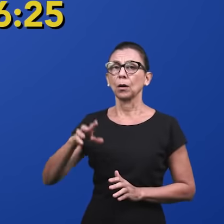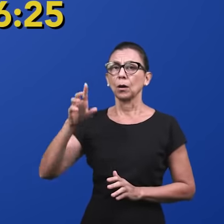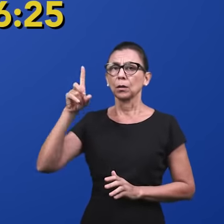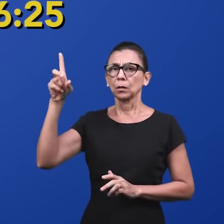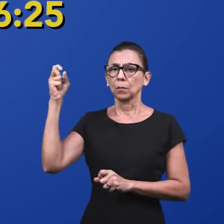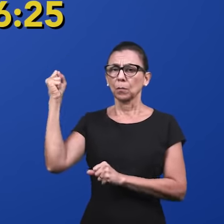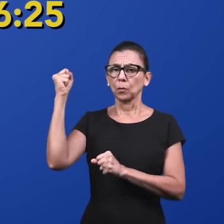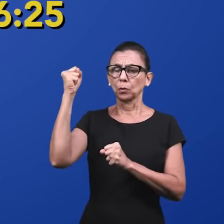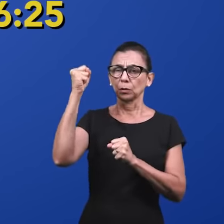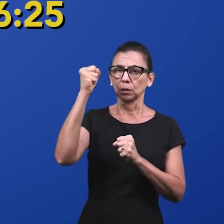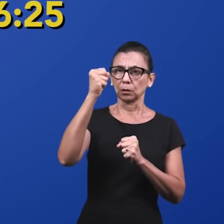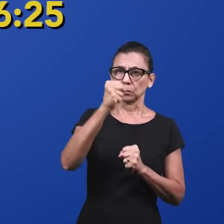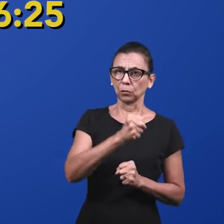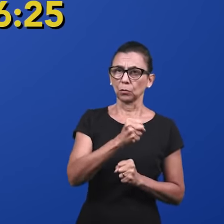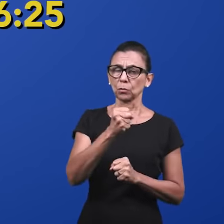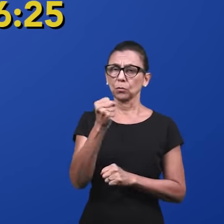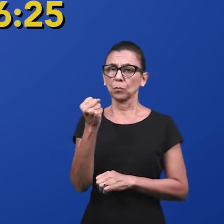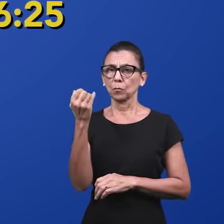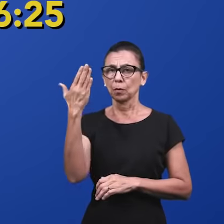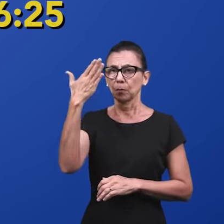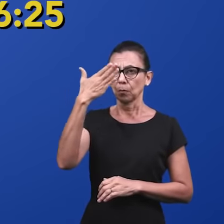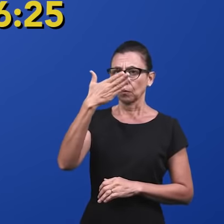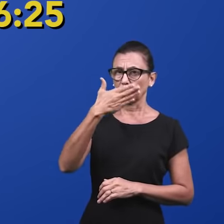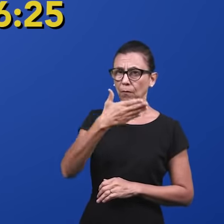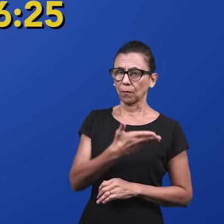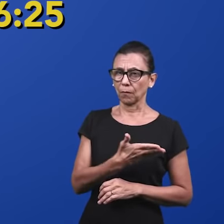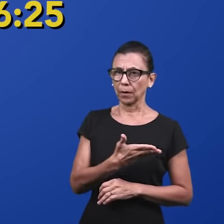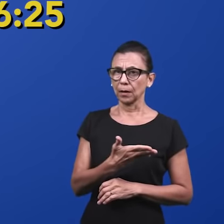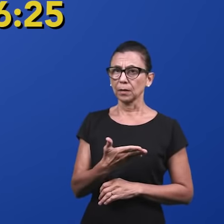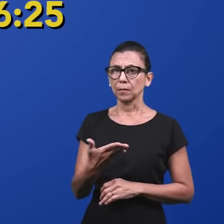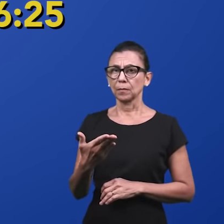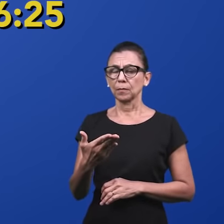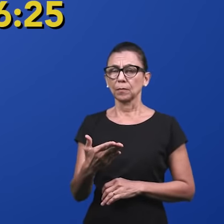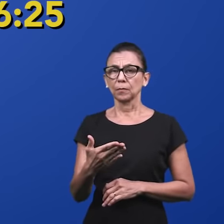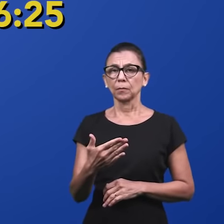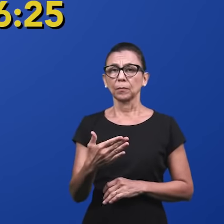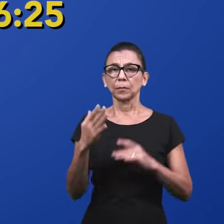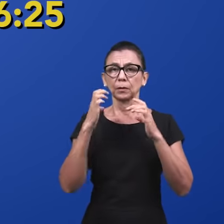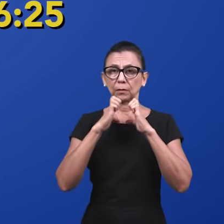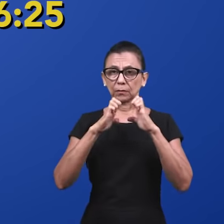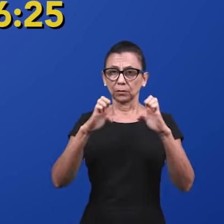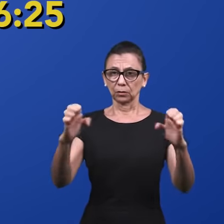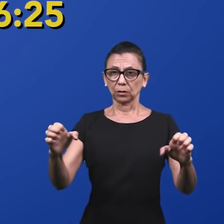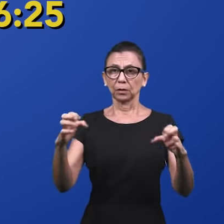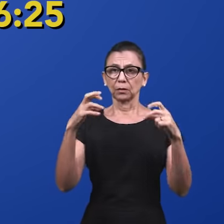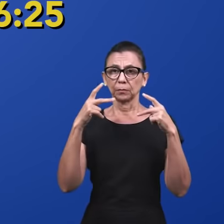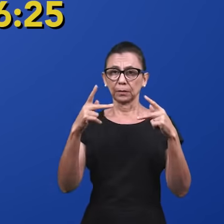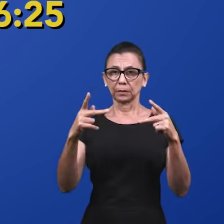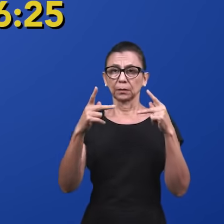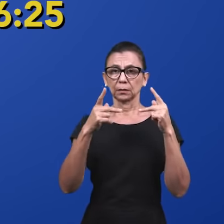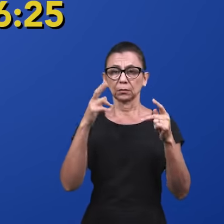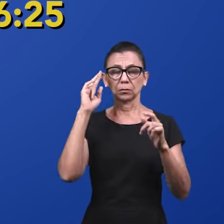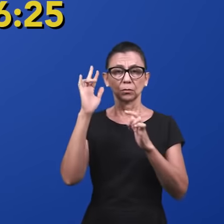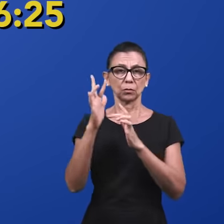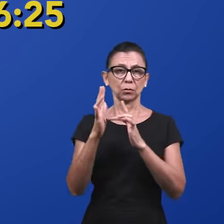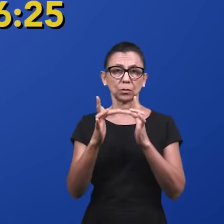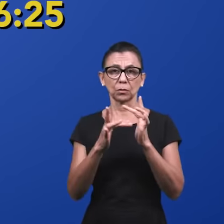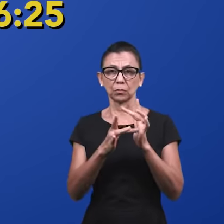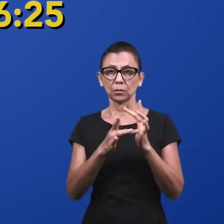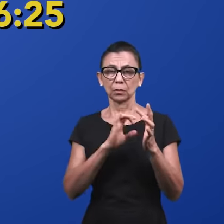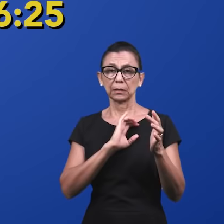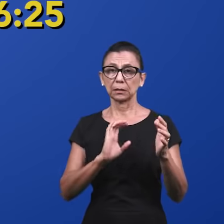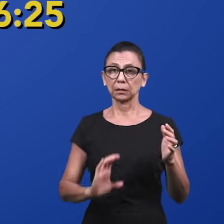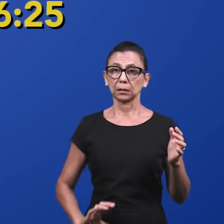confirmar, segundo o meu evangelho e a pregação de Jesus Cristo, conforme a revelação do mistério que